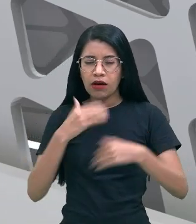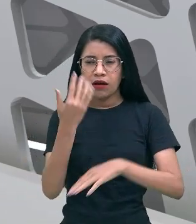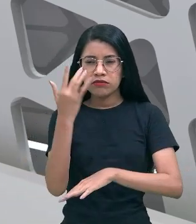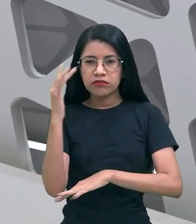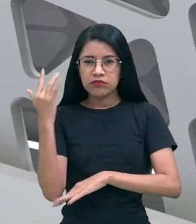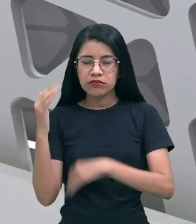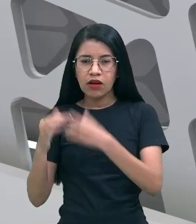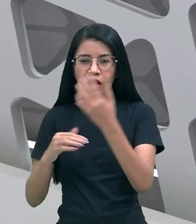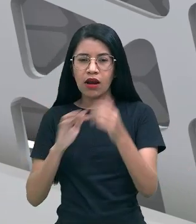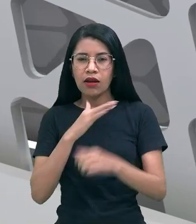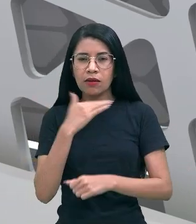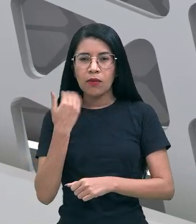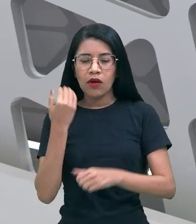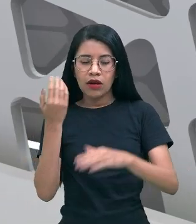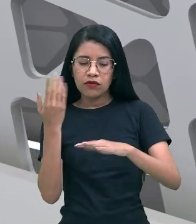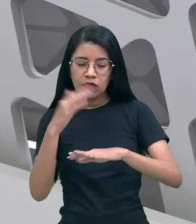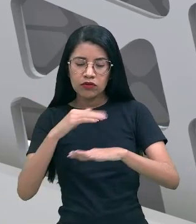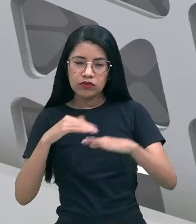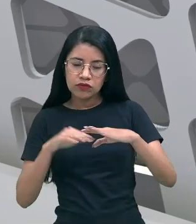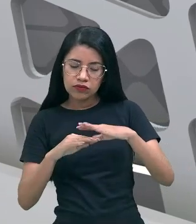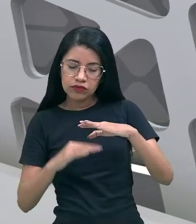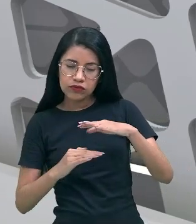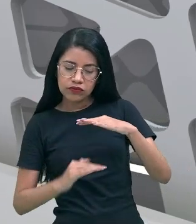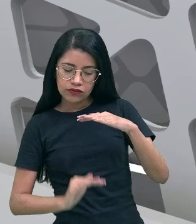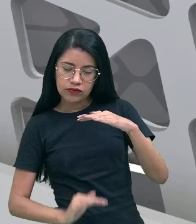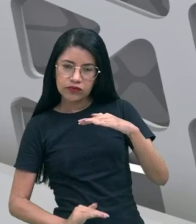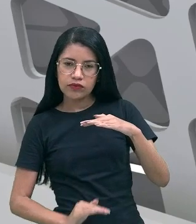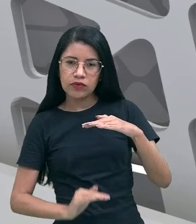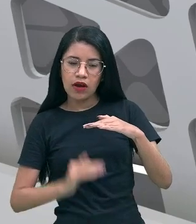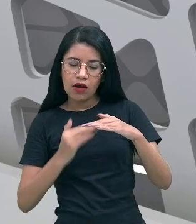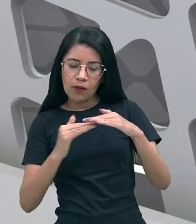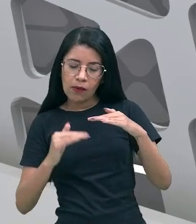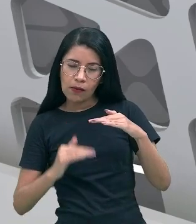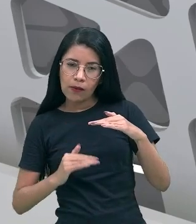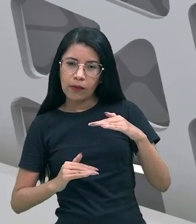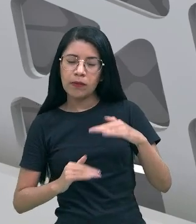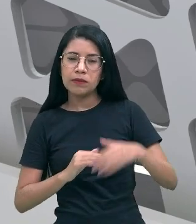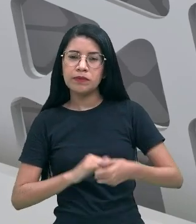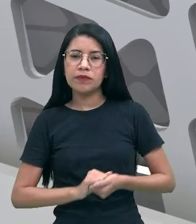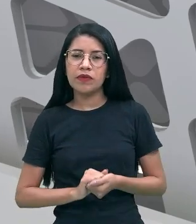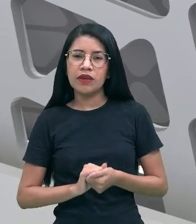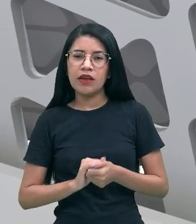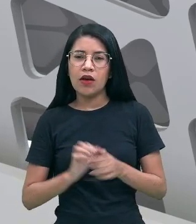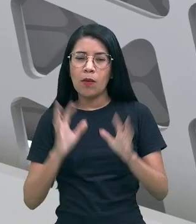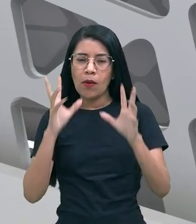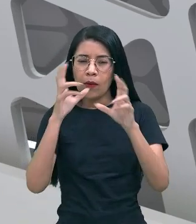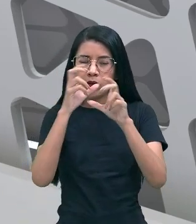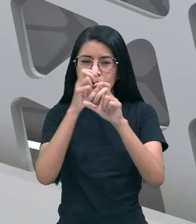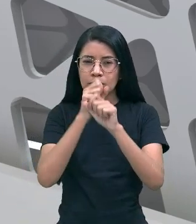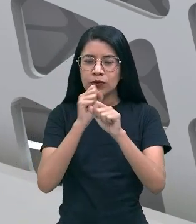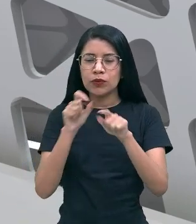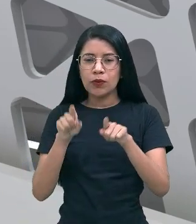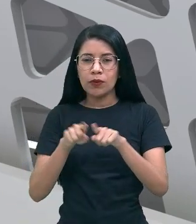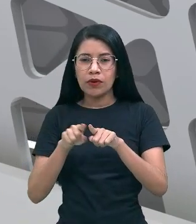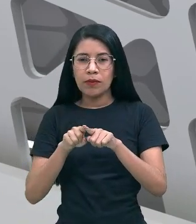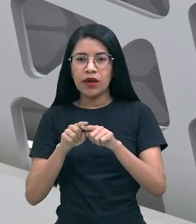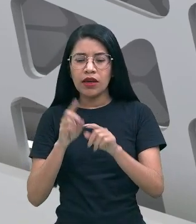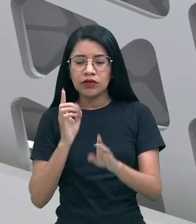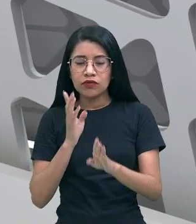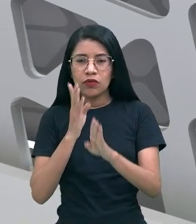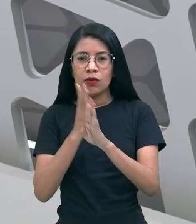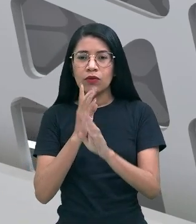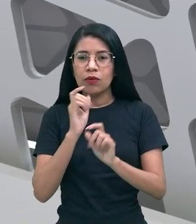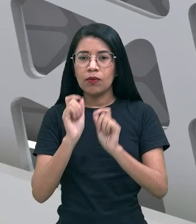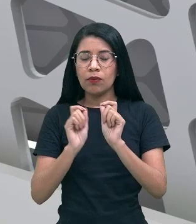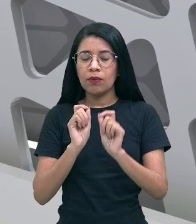se formou ali uma mistura, né, ali escura, que a gente acabou descobrindo que